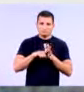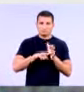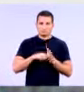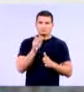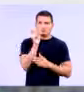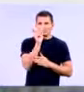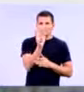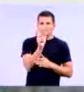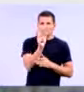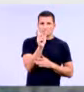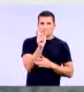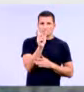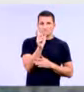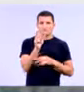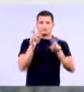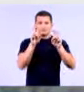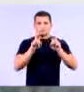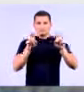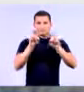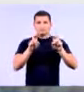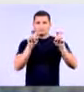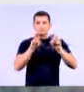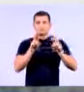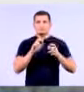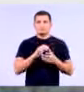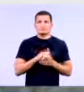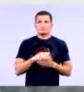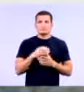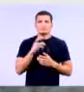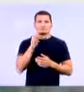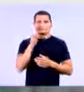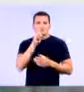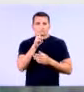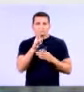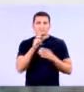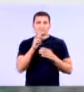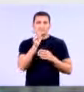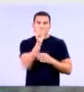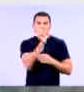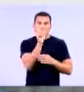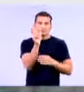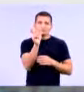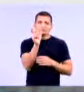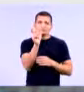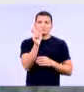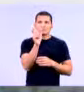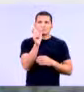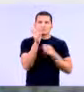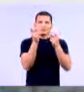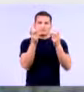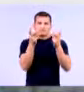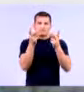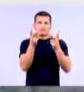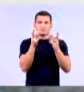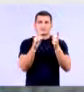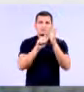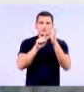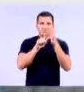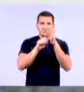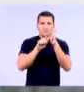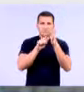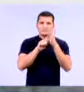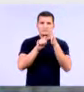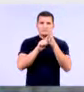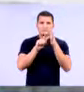a palavra computador. Coloquei lá. Tá vendo que aparece aqui Ricardo Eletro, Magazine Luiza,